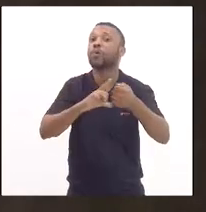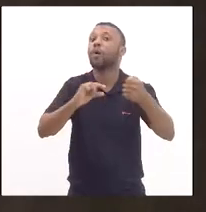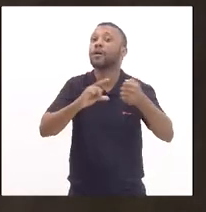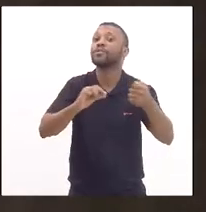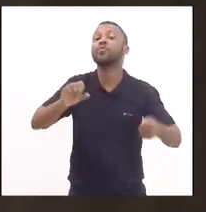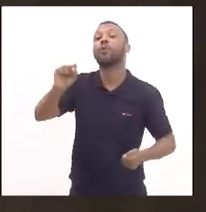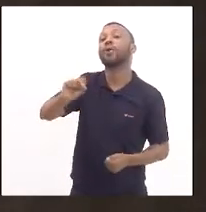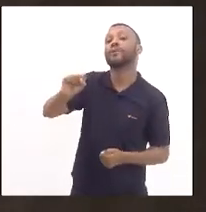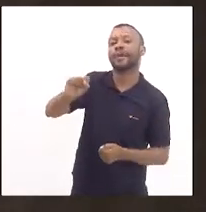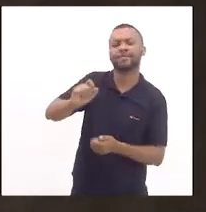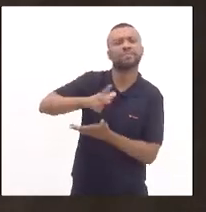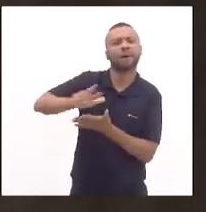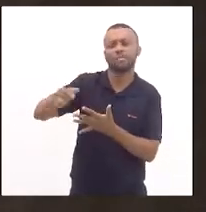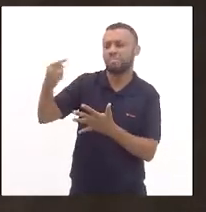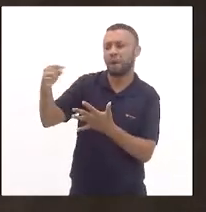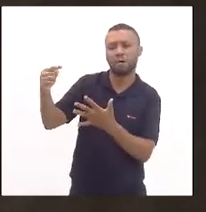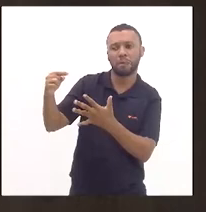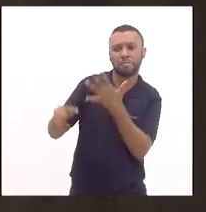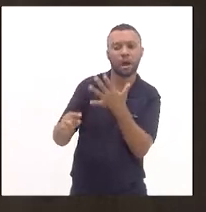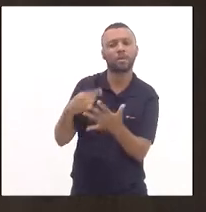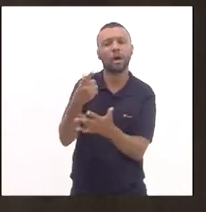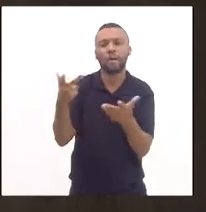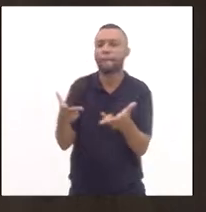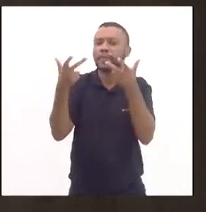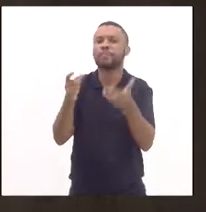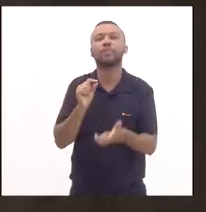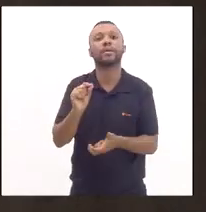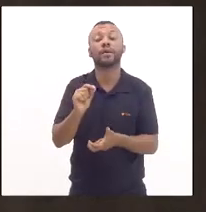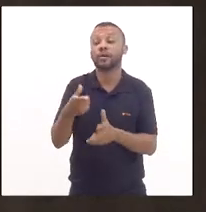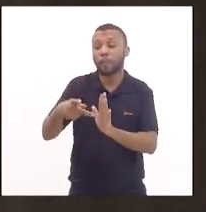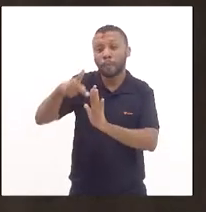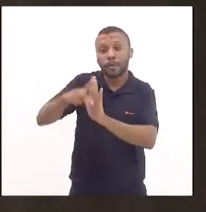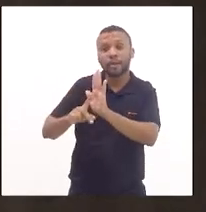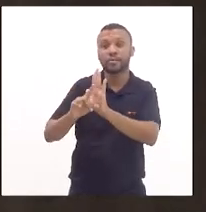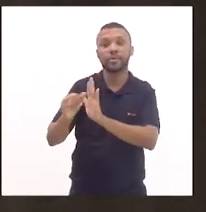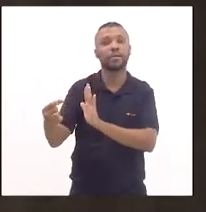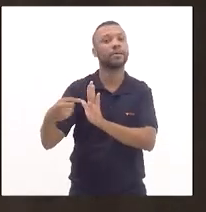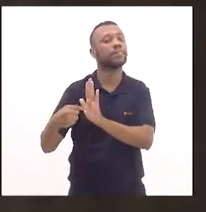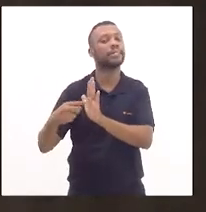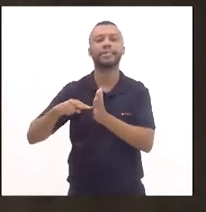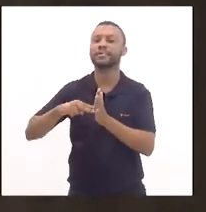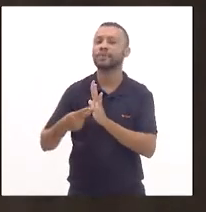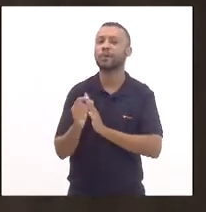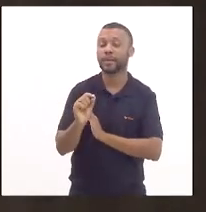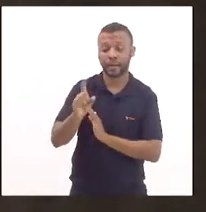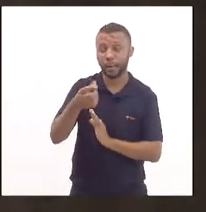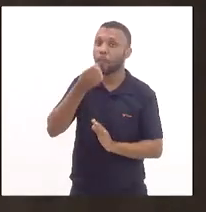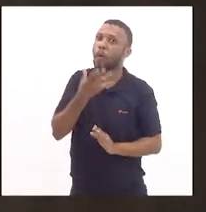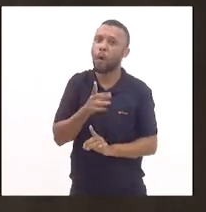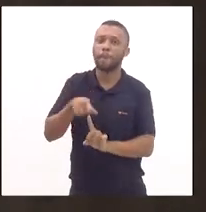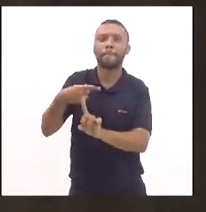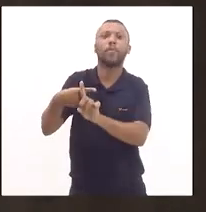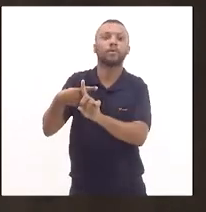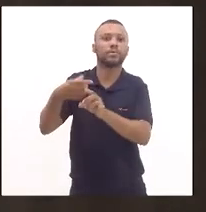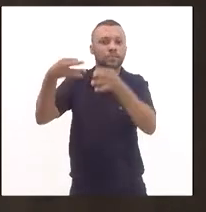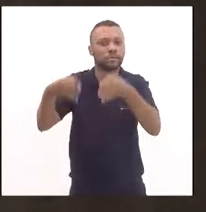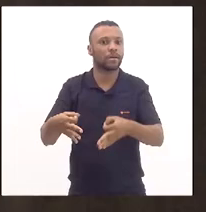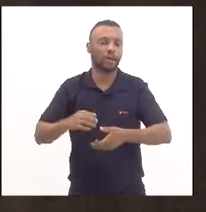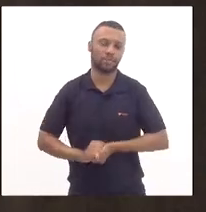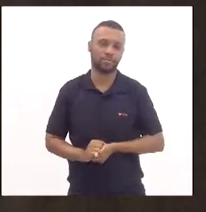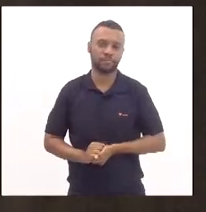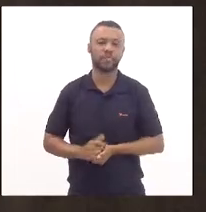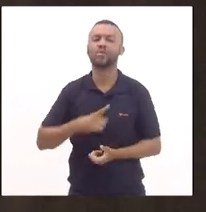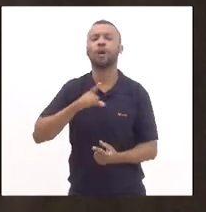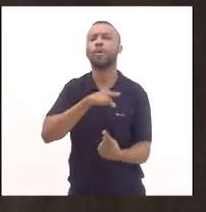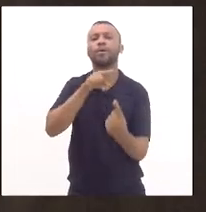outros, e nós percebemos que o projeto era um projeto positivo, visava